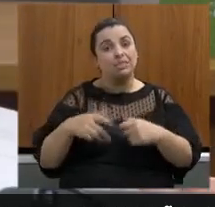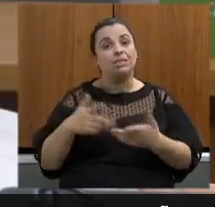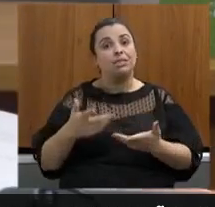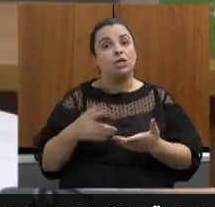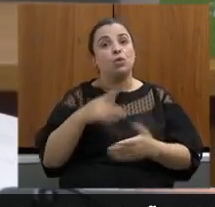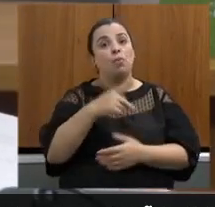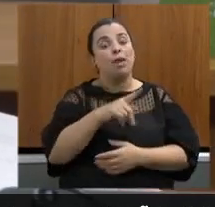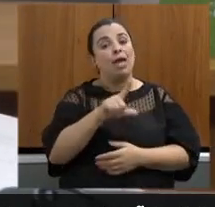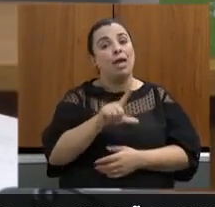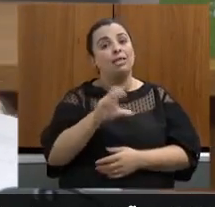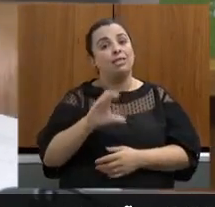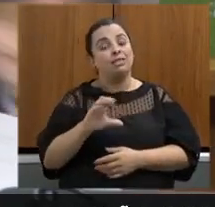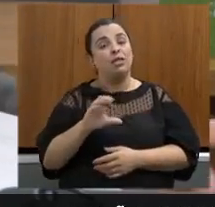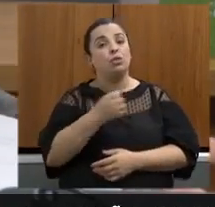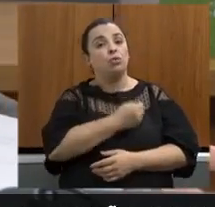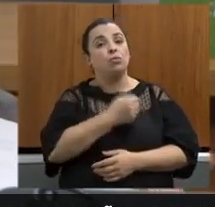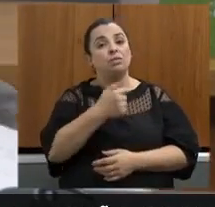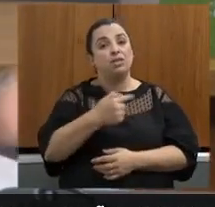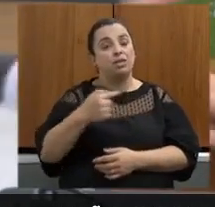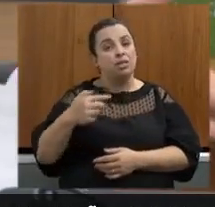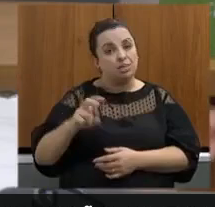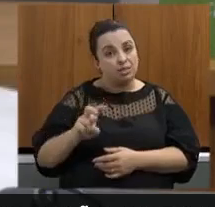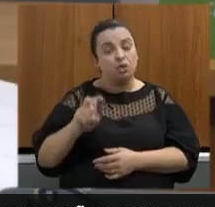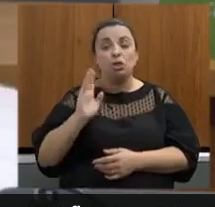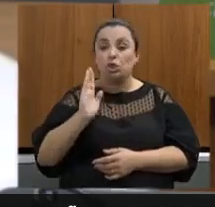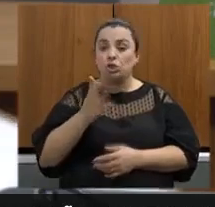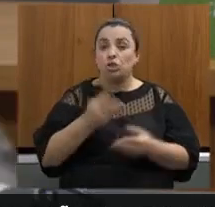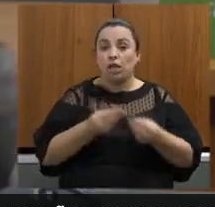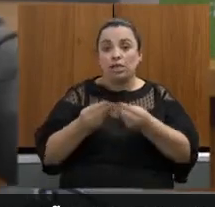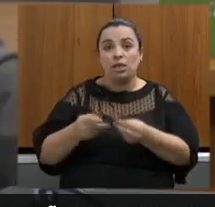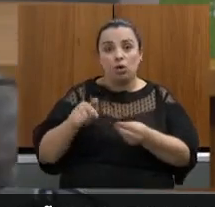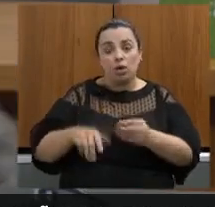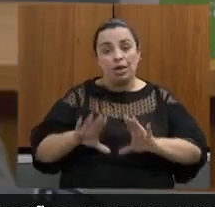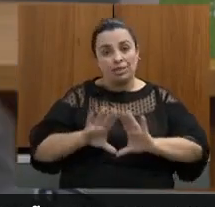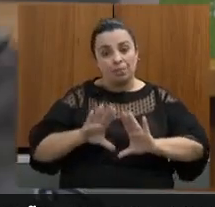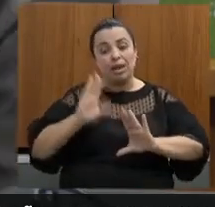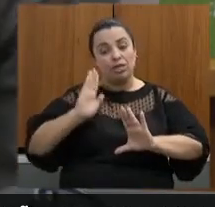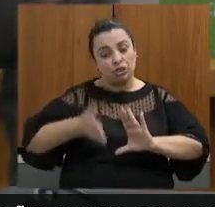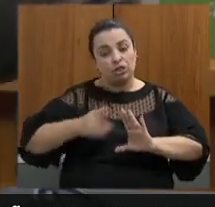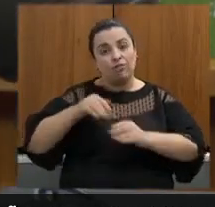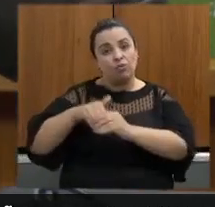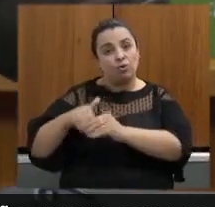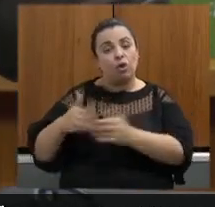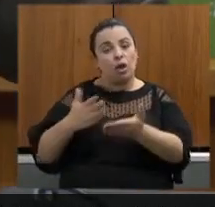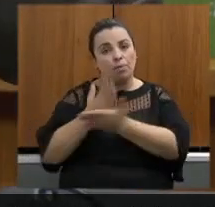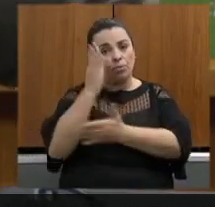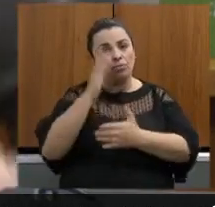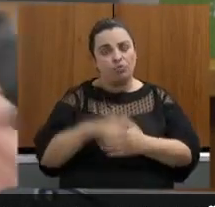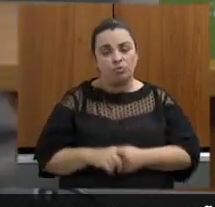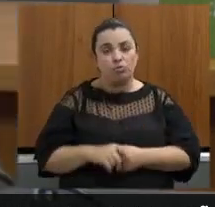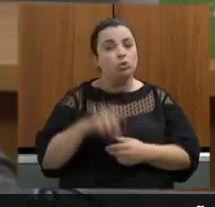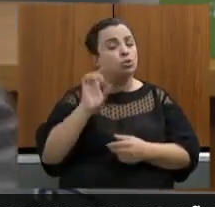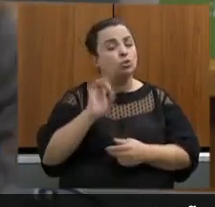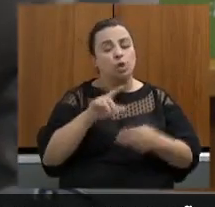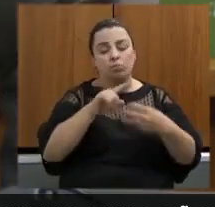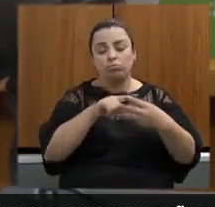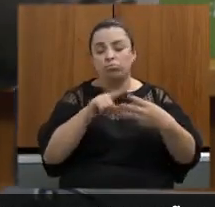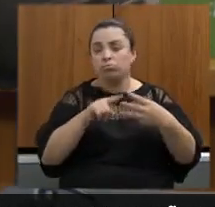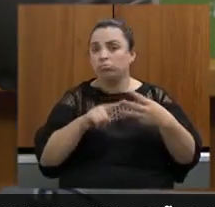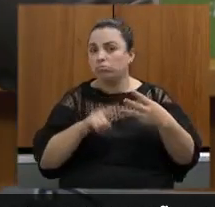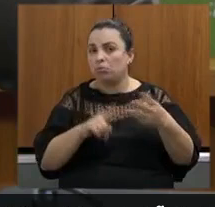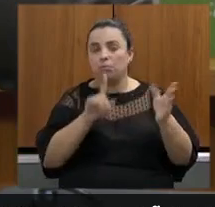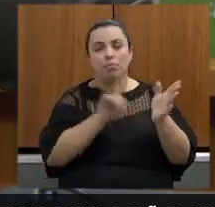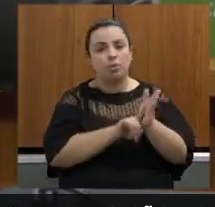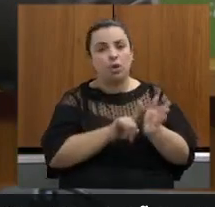no Peres e 75 enviado essa casa e já aprovado Então são essas três é conjunto